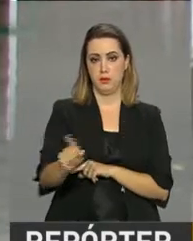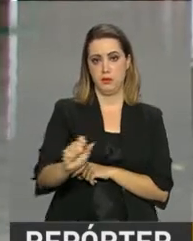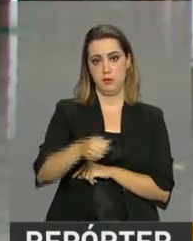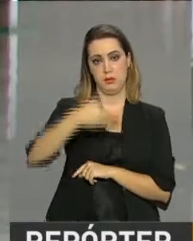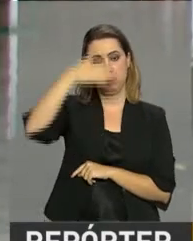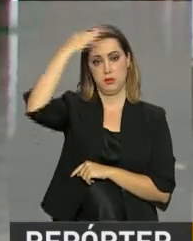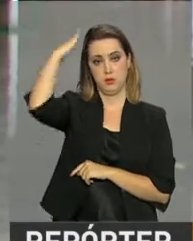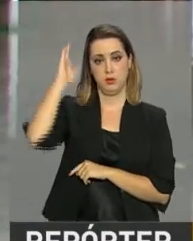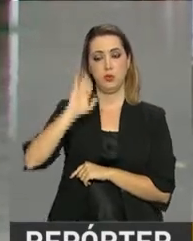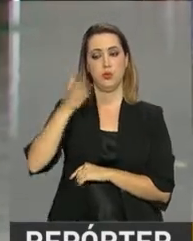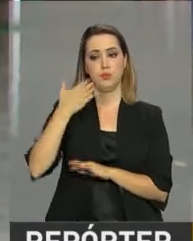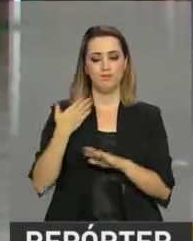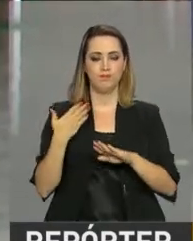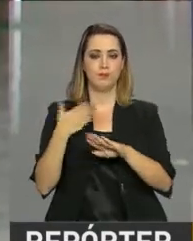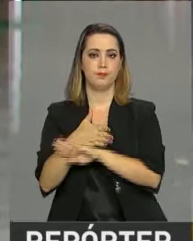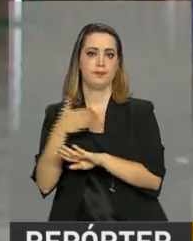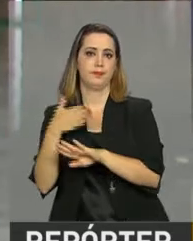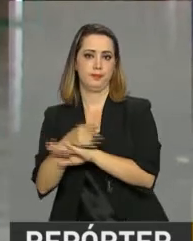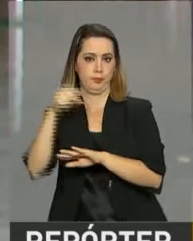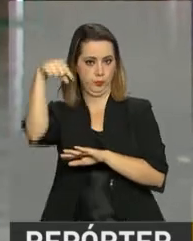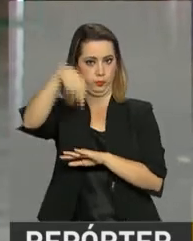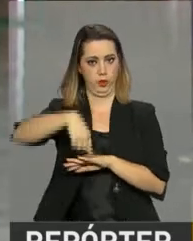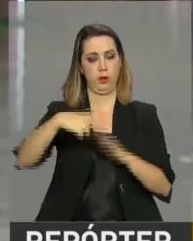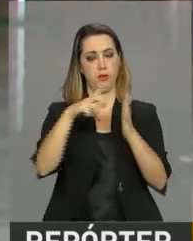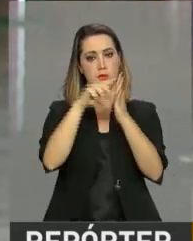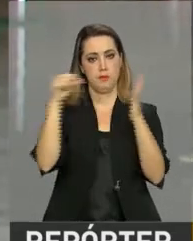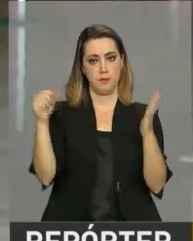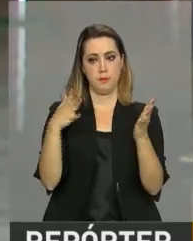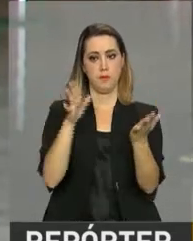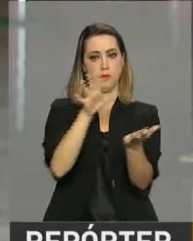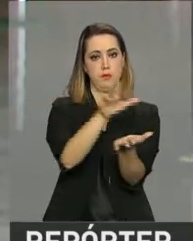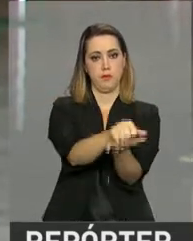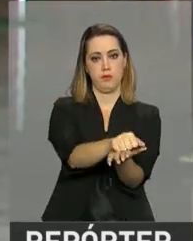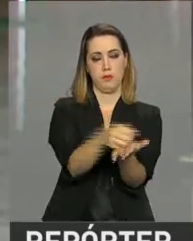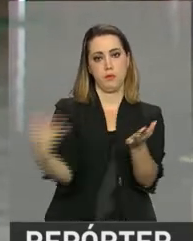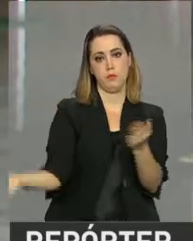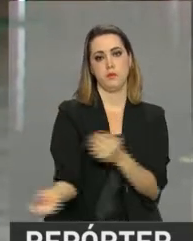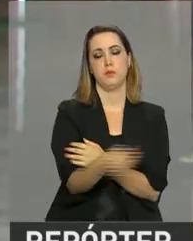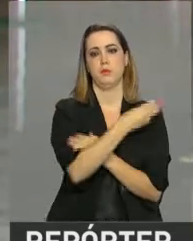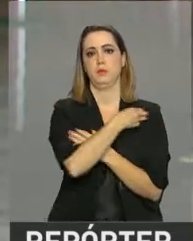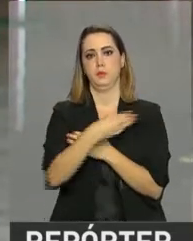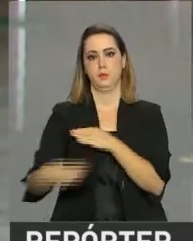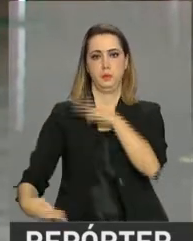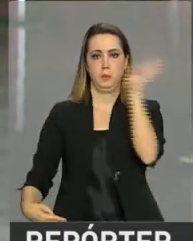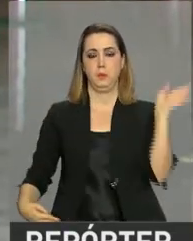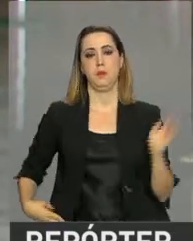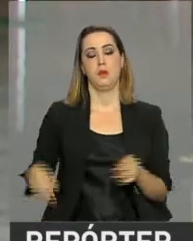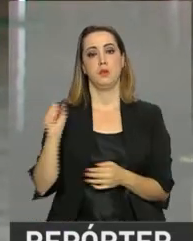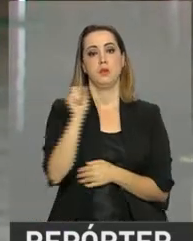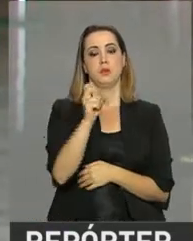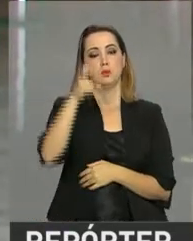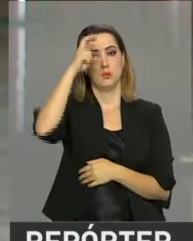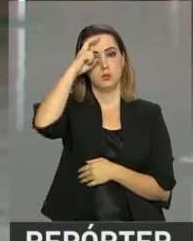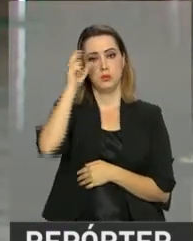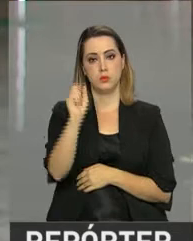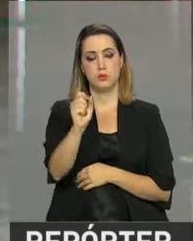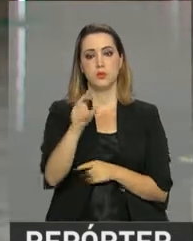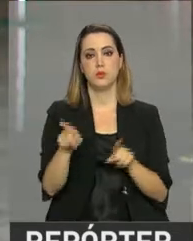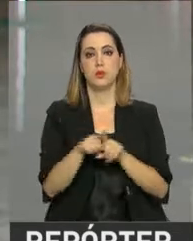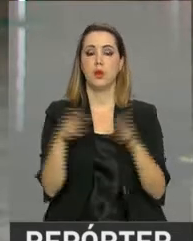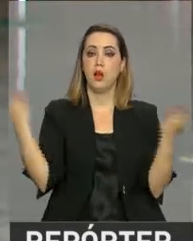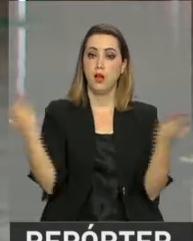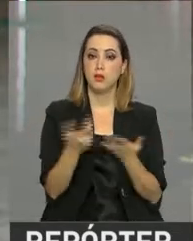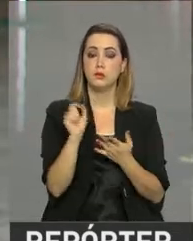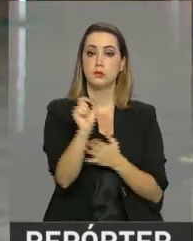michel temer já participou aqui no palácio do planalto da posse do novo mini dentro da cultura o deputado roberto freire e